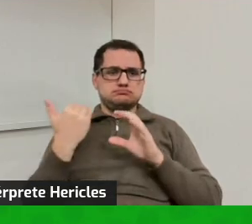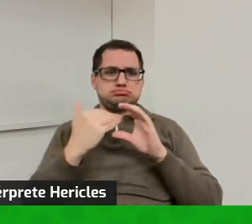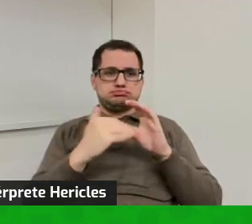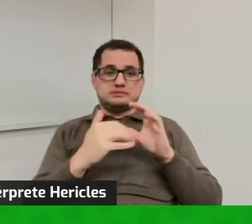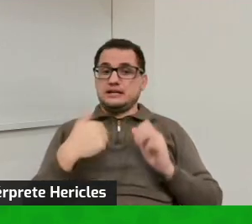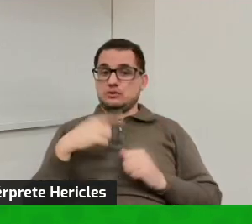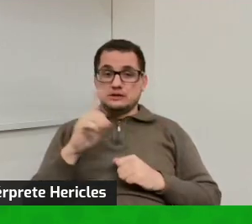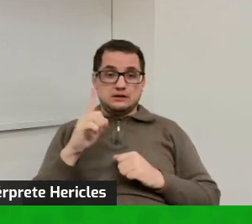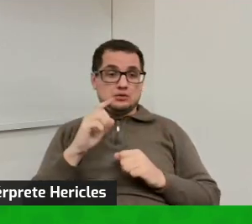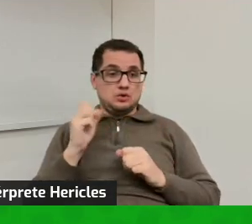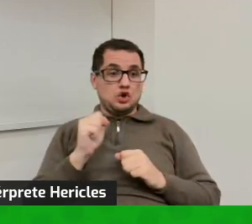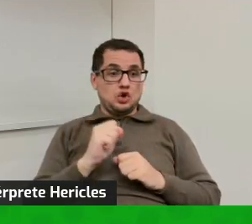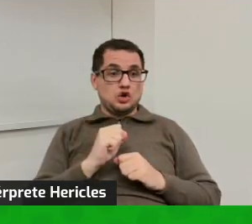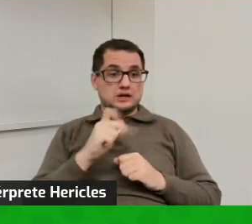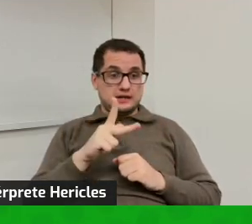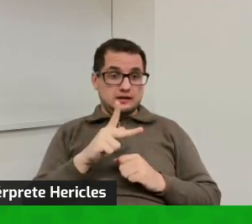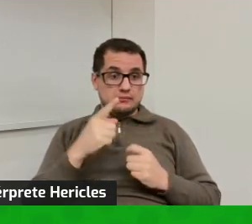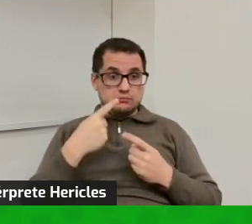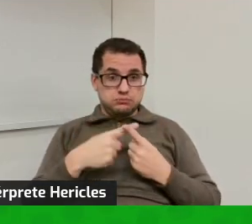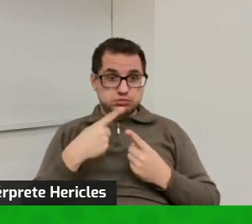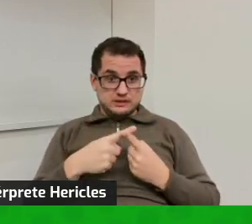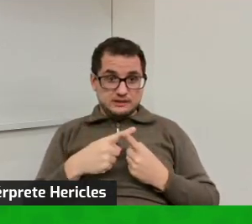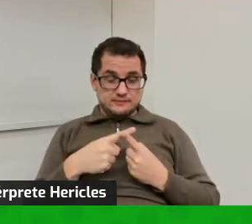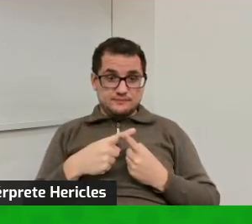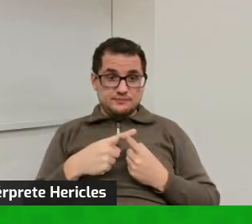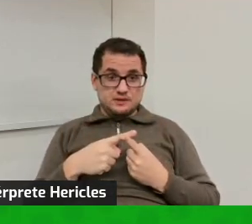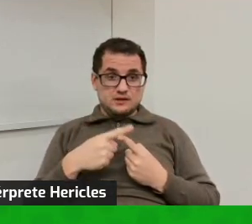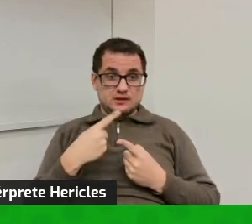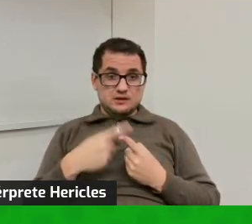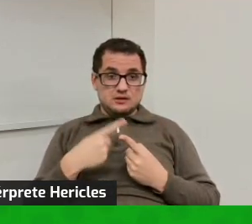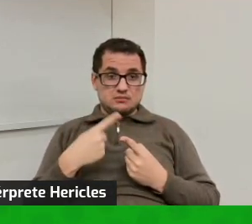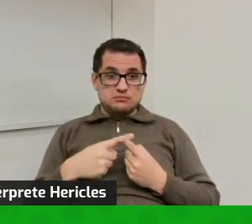aqui agora e disparar e-mails, por quê? Porque eu estou